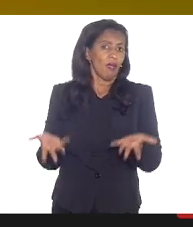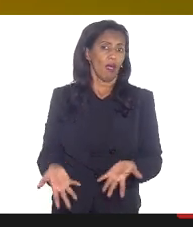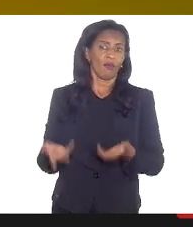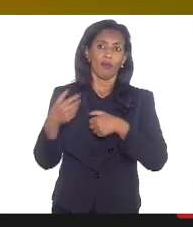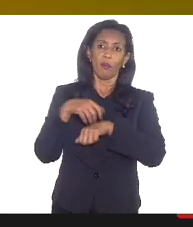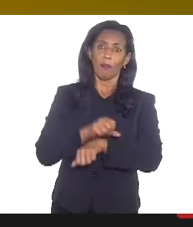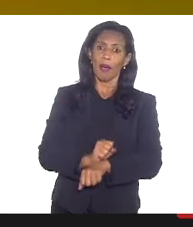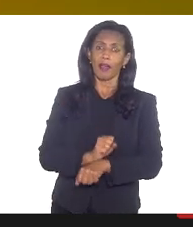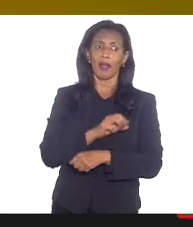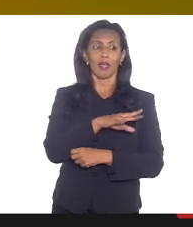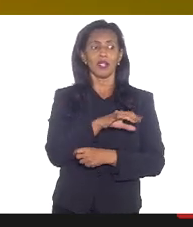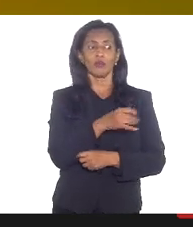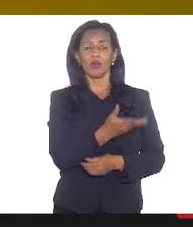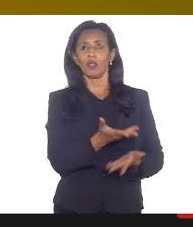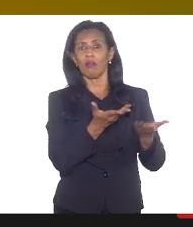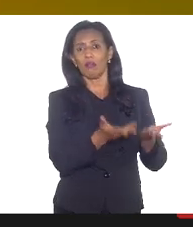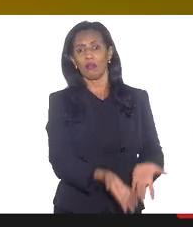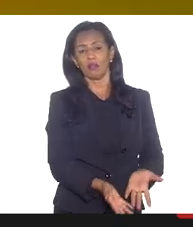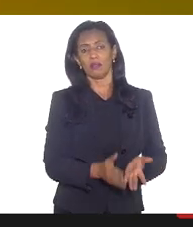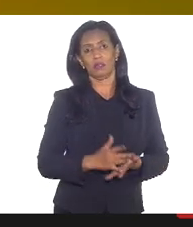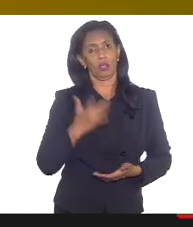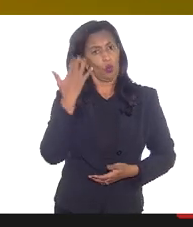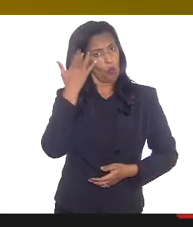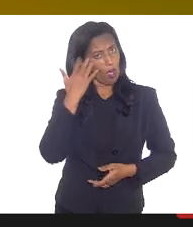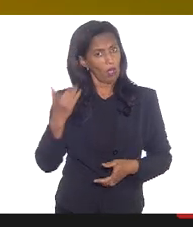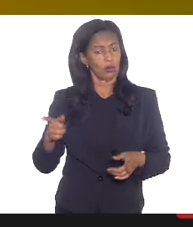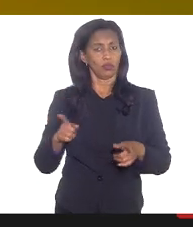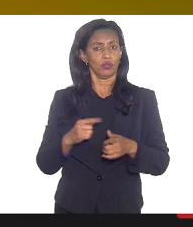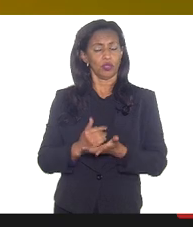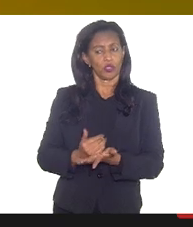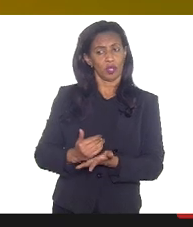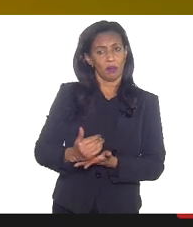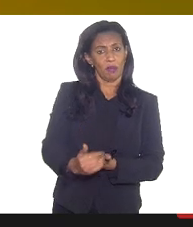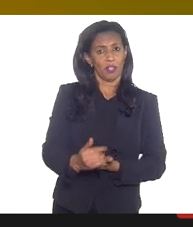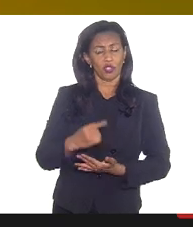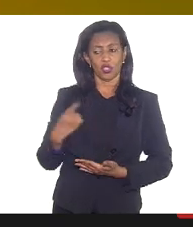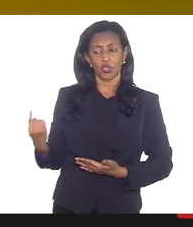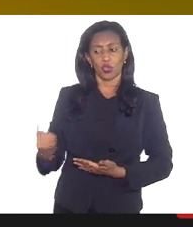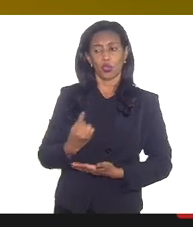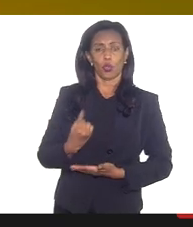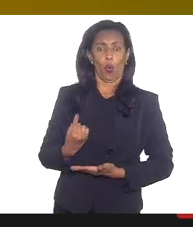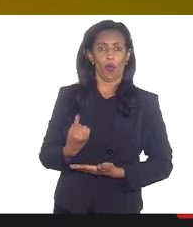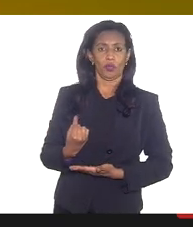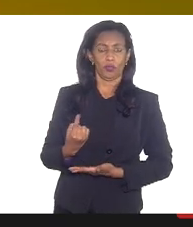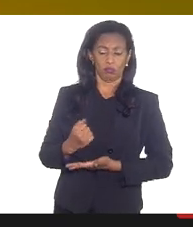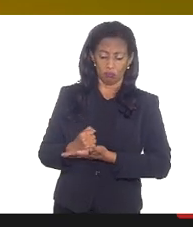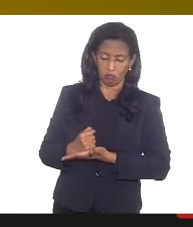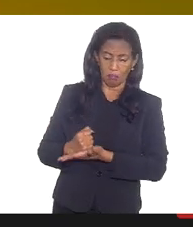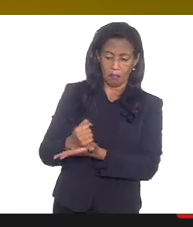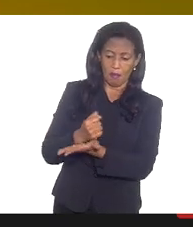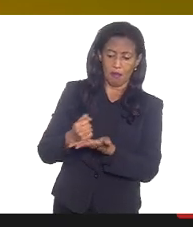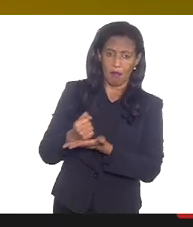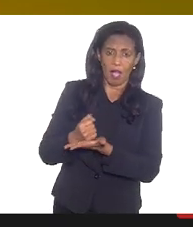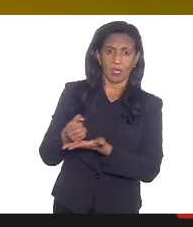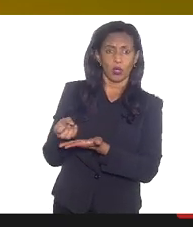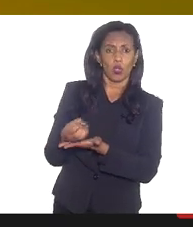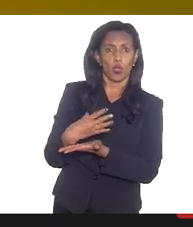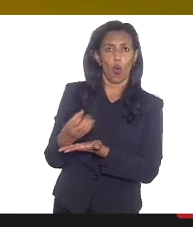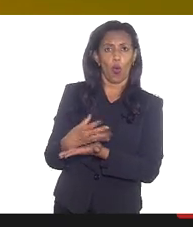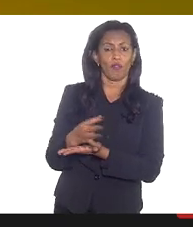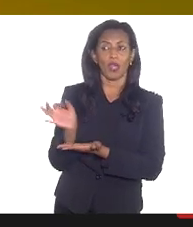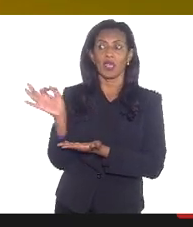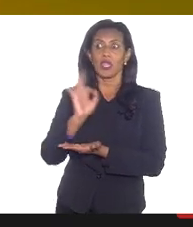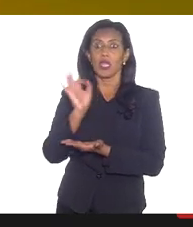parar esse modelo do jeito que está. E eu acho que a gente tem que partir de novas bases, de quais são as bases.